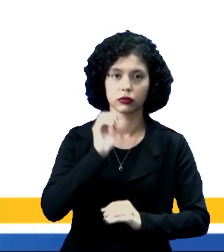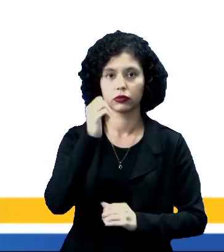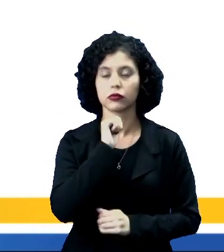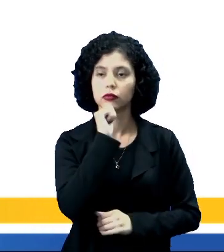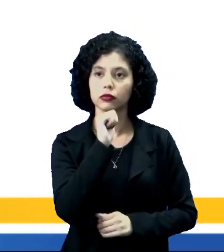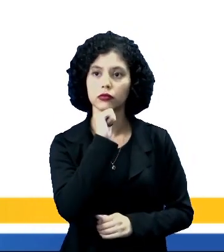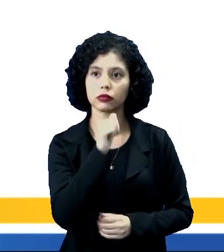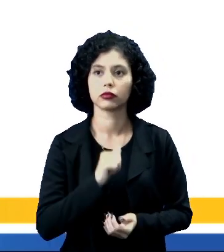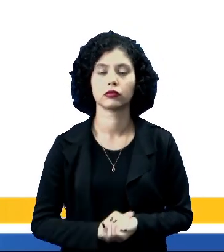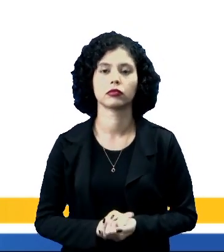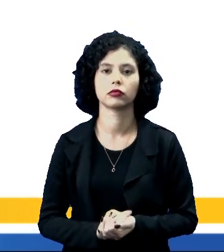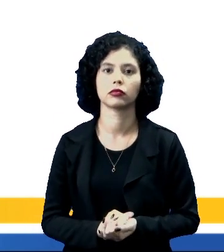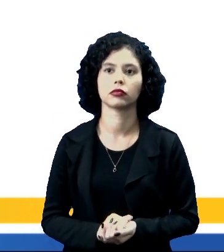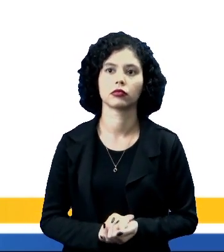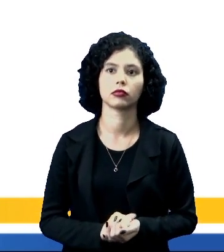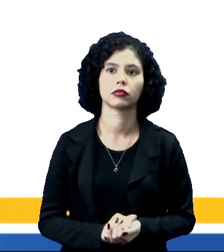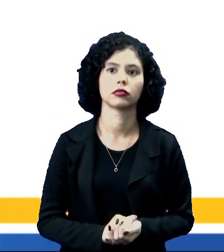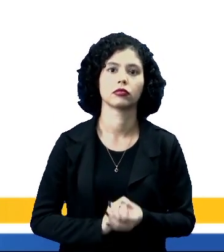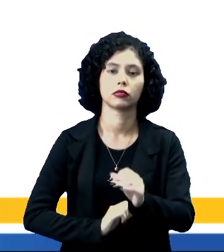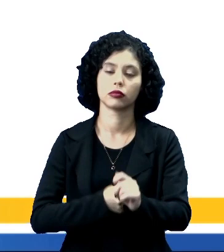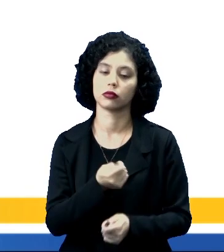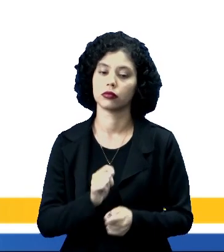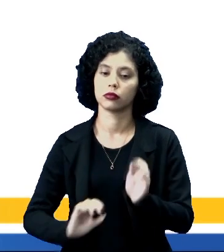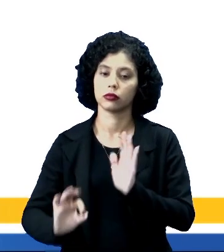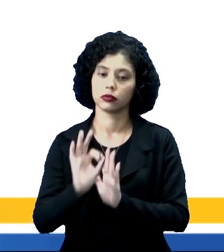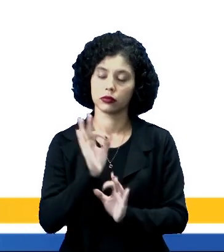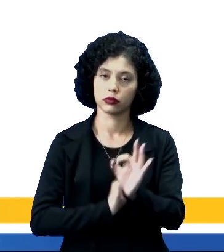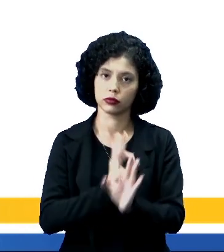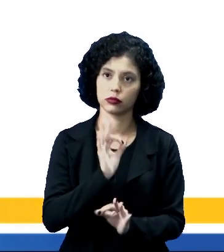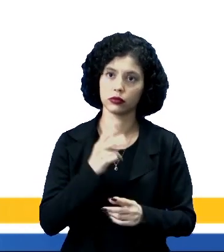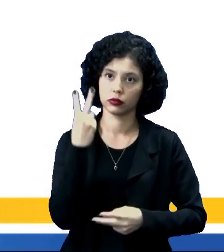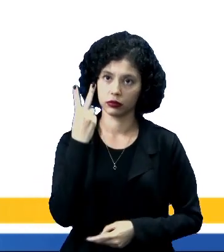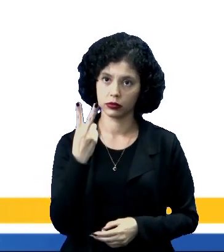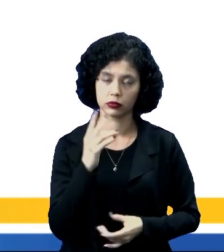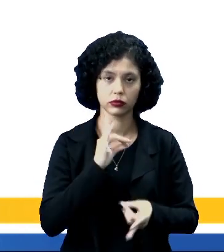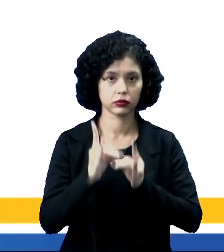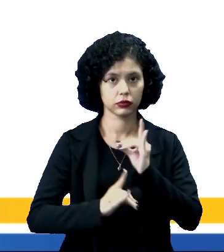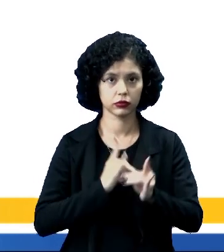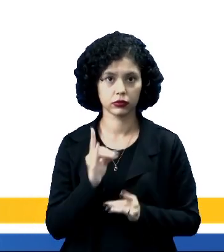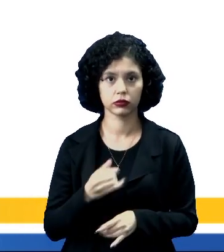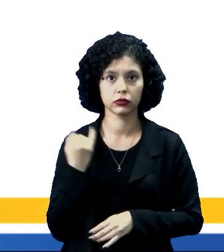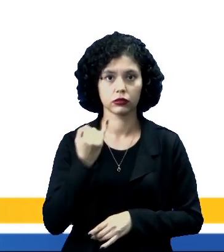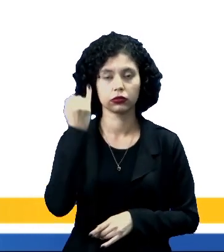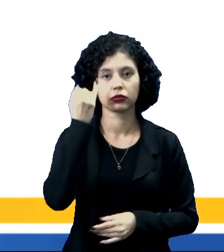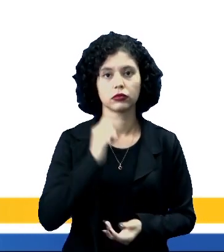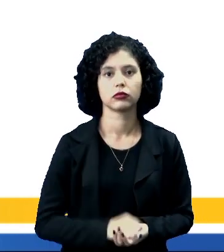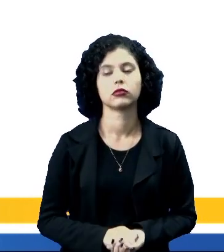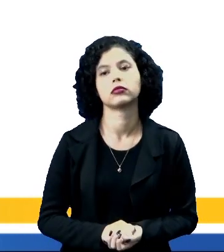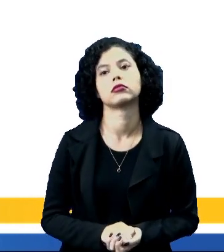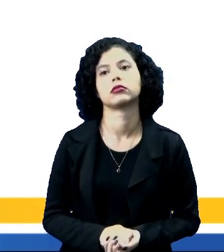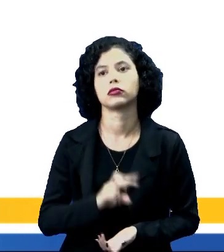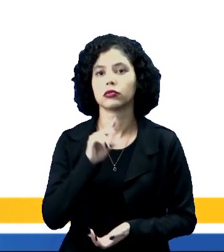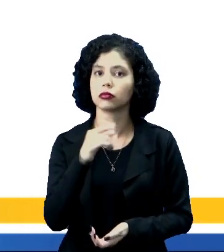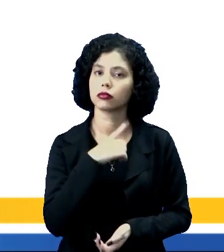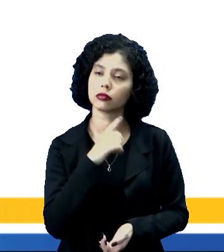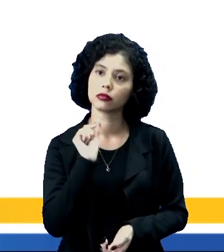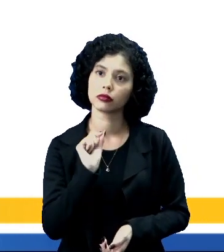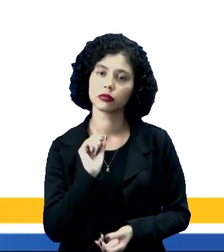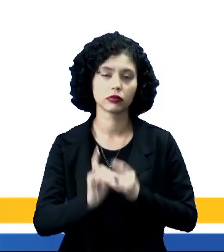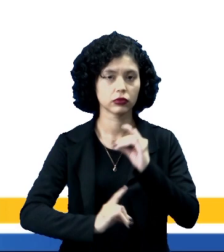menstrual ele vai ser regulado gente pela interação de dois hormônios bem específicos que vai ser